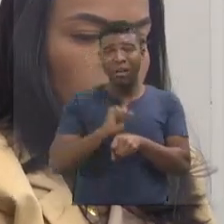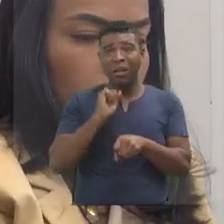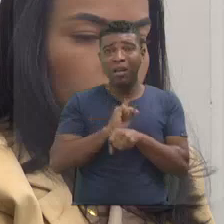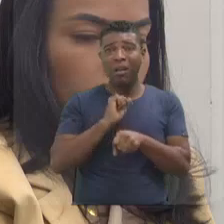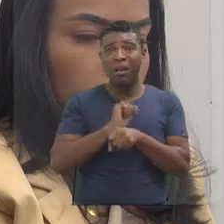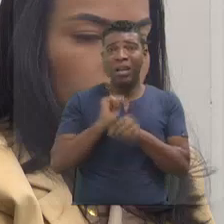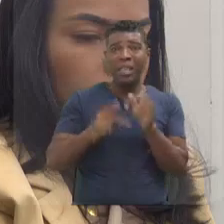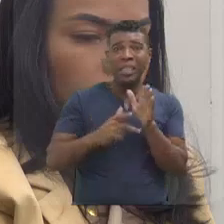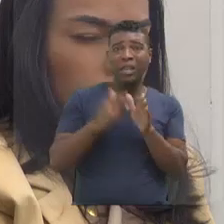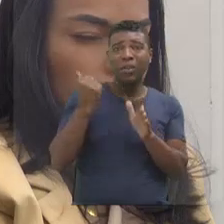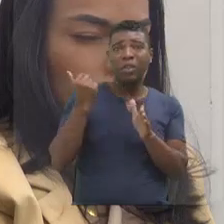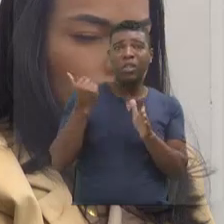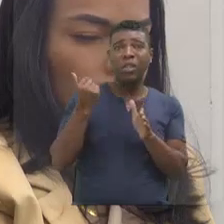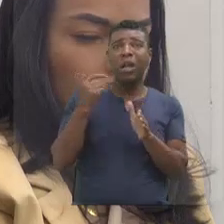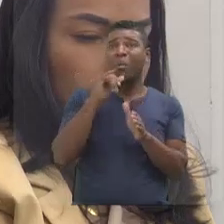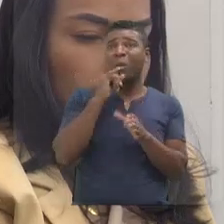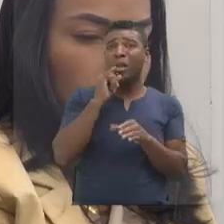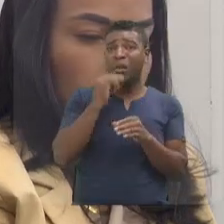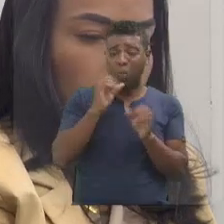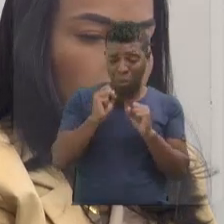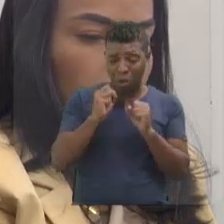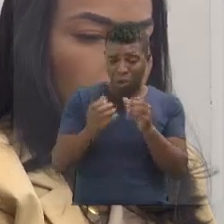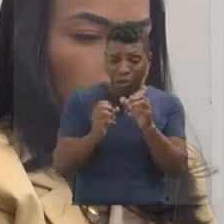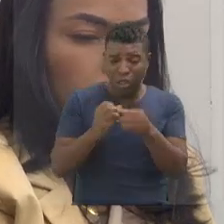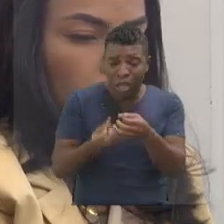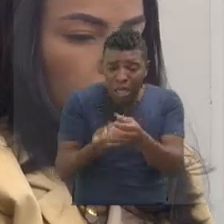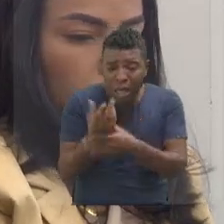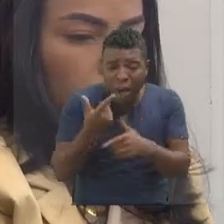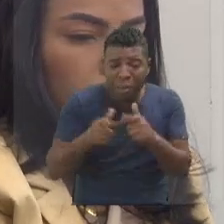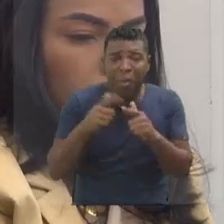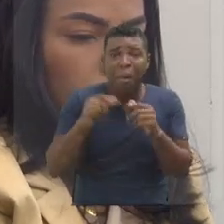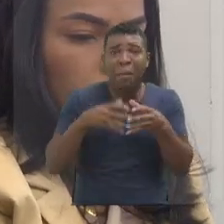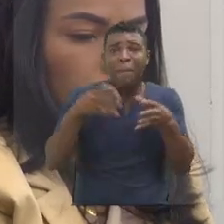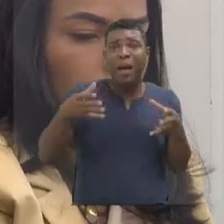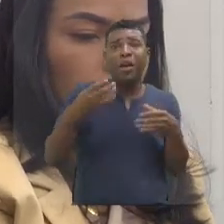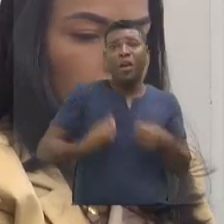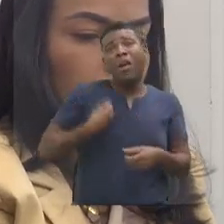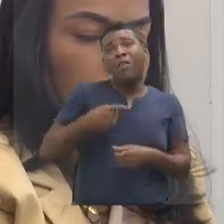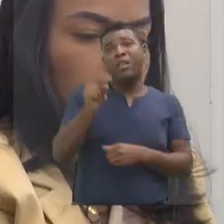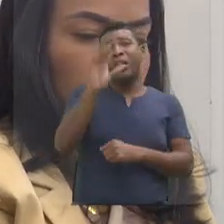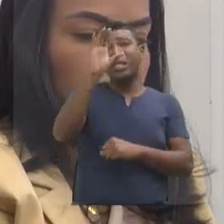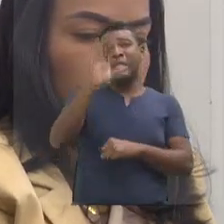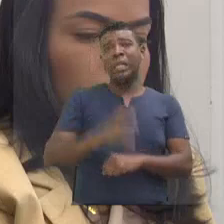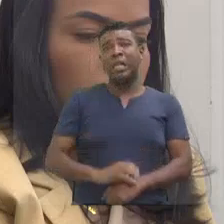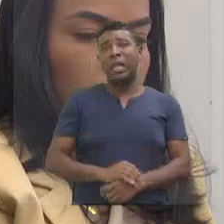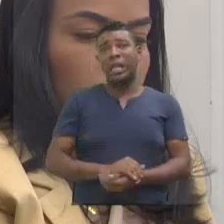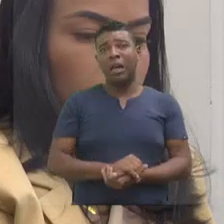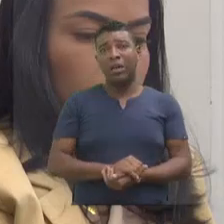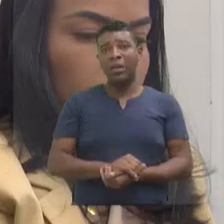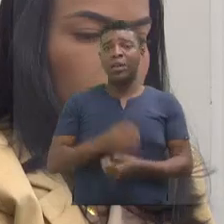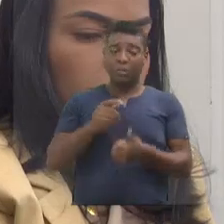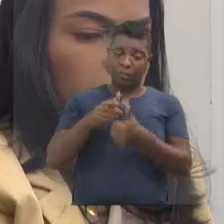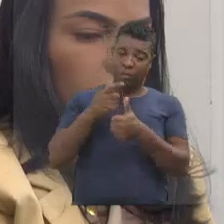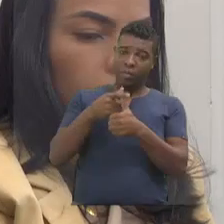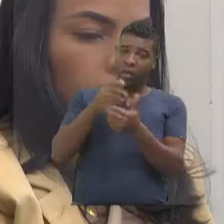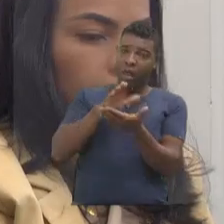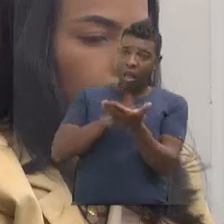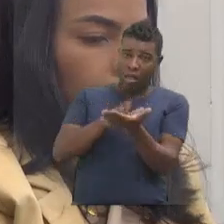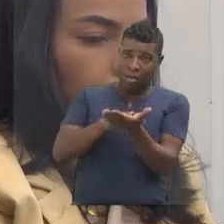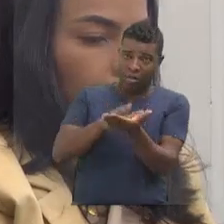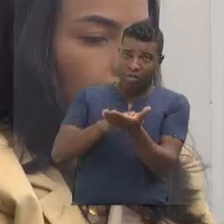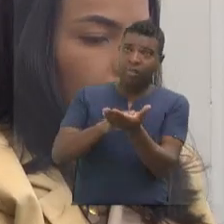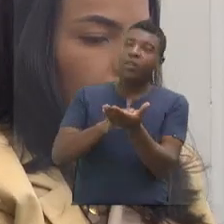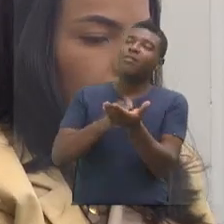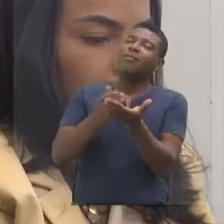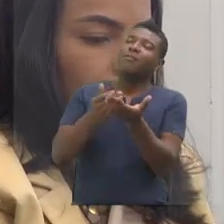uma doença ainda maior um problema maior na vida do cidadão então além de elogiar de falar da sua